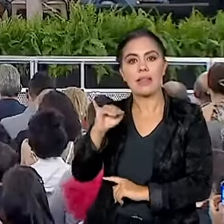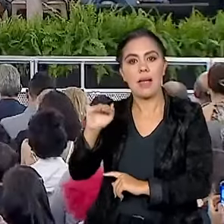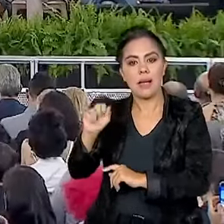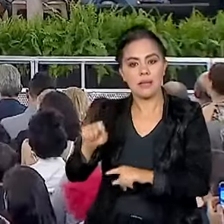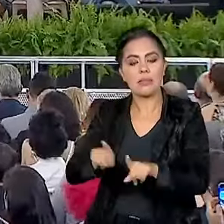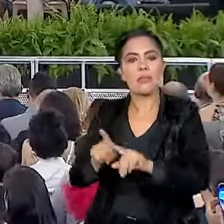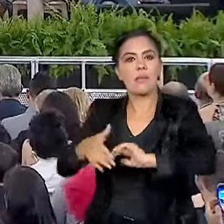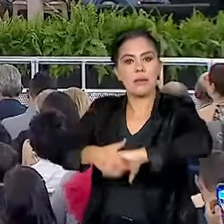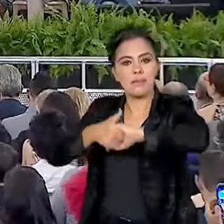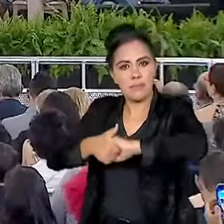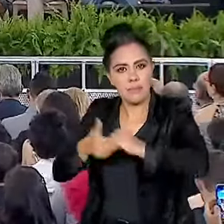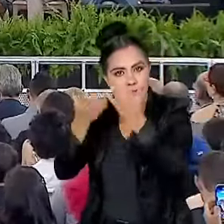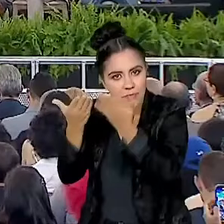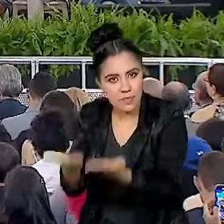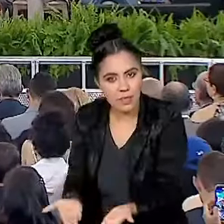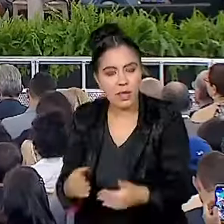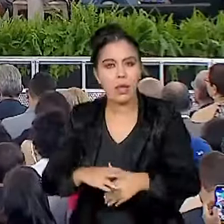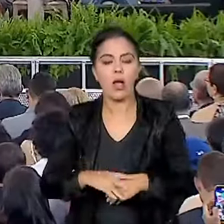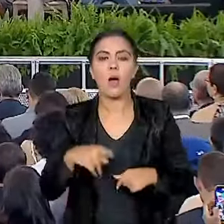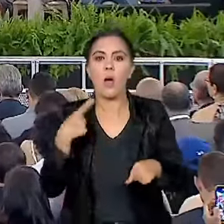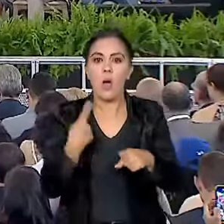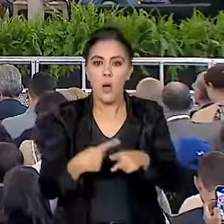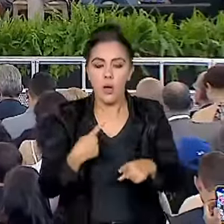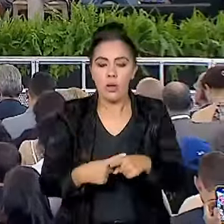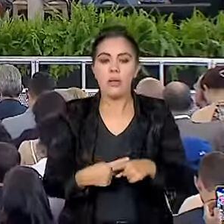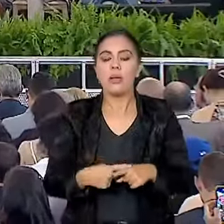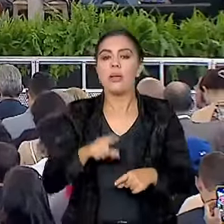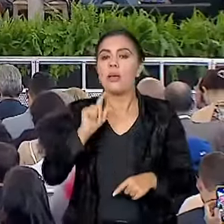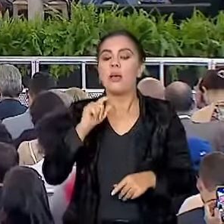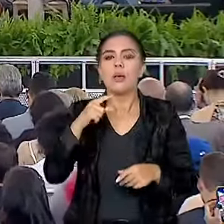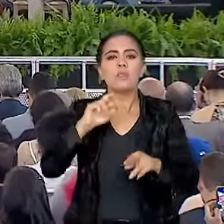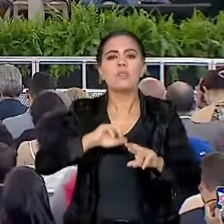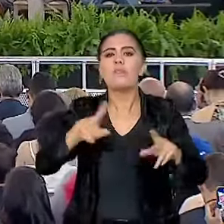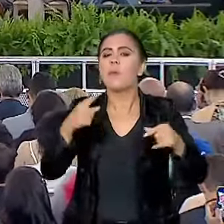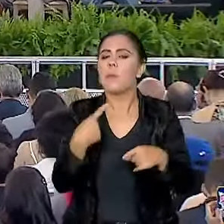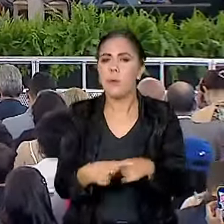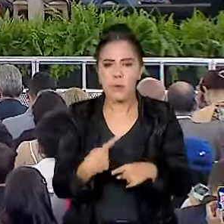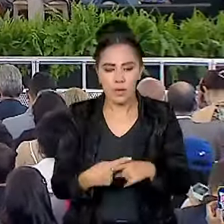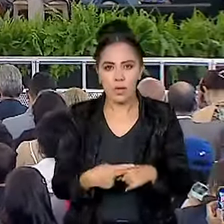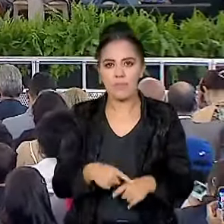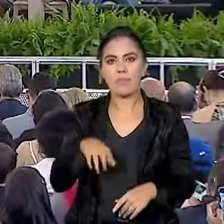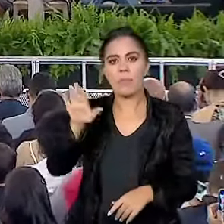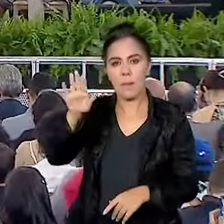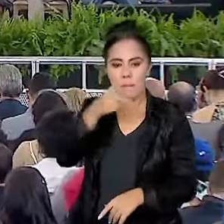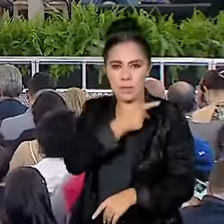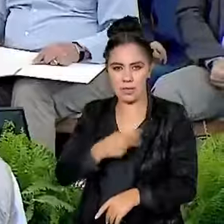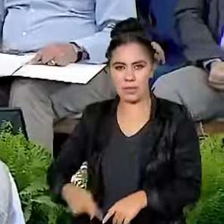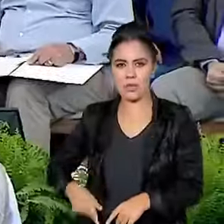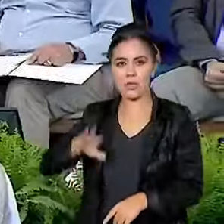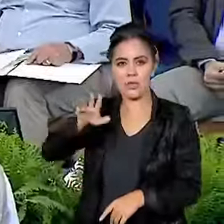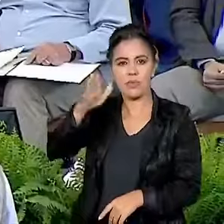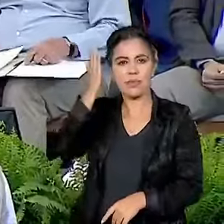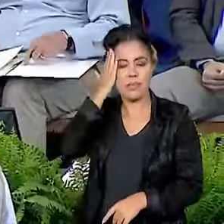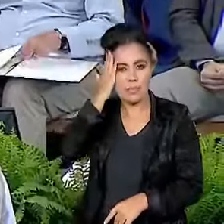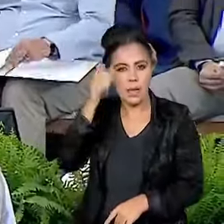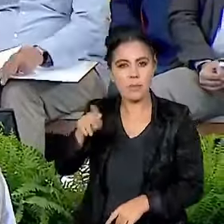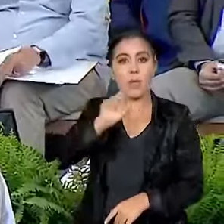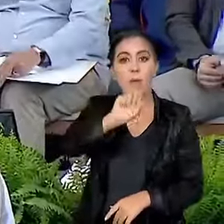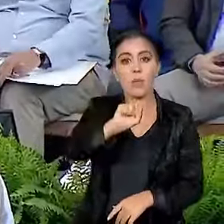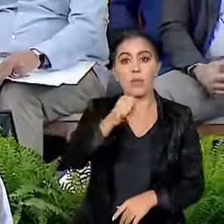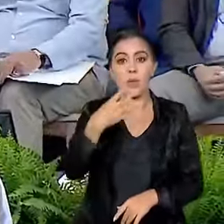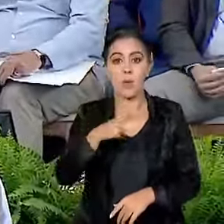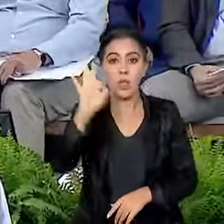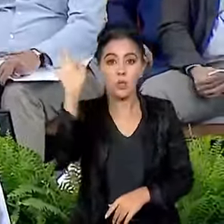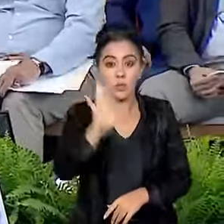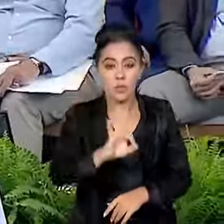Justiça em nome dela, que também é mais uma diferença, porque o senhor sabe, presidente, 84% dos jovens negros